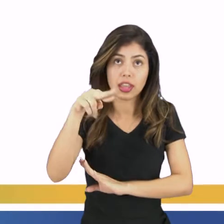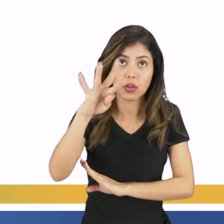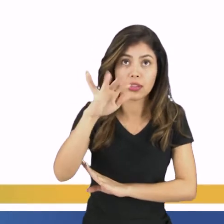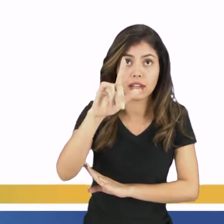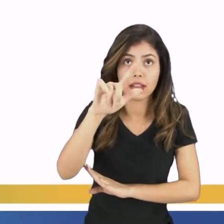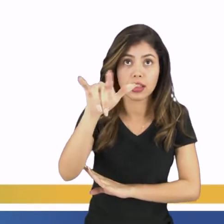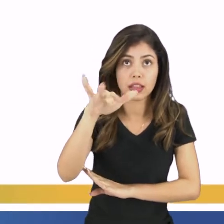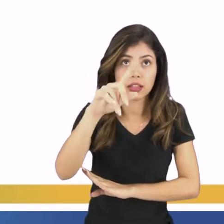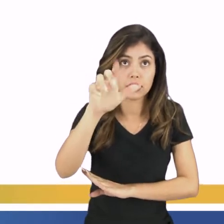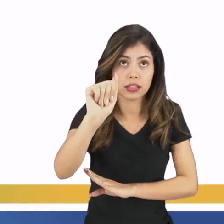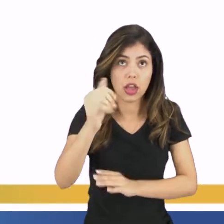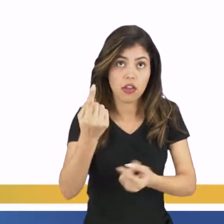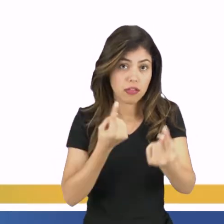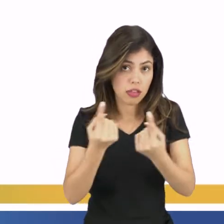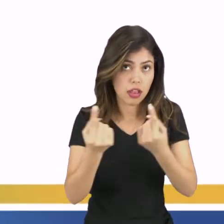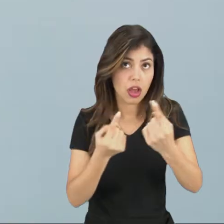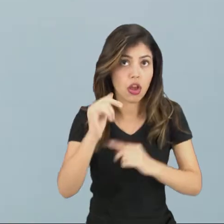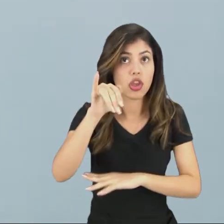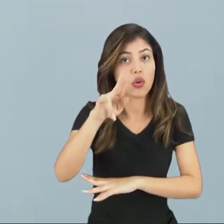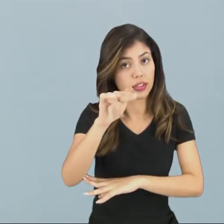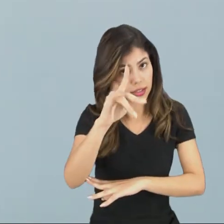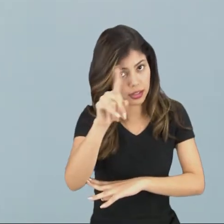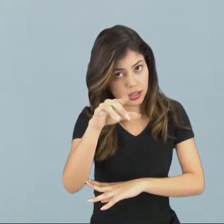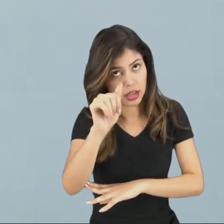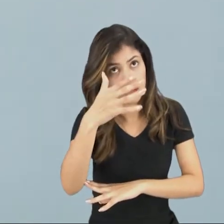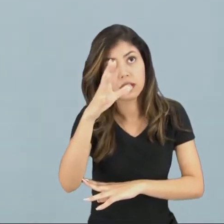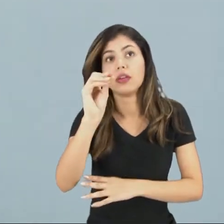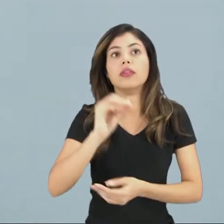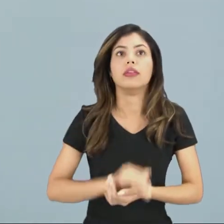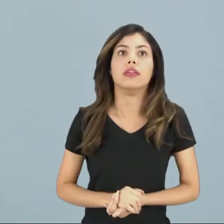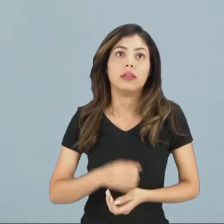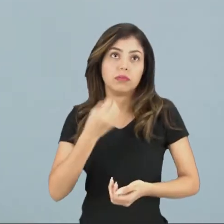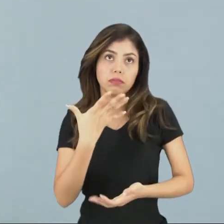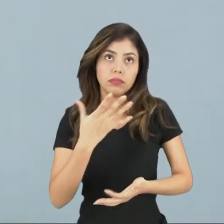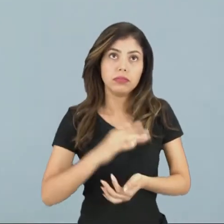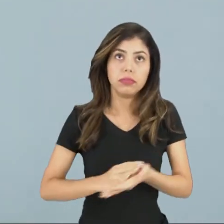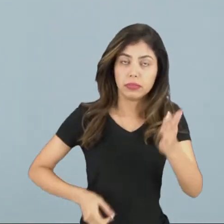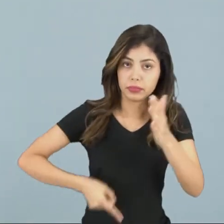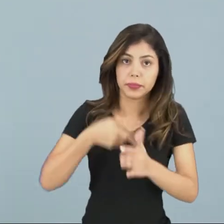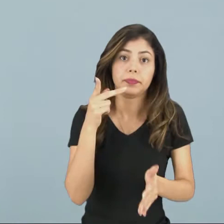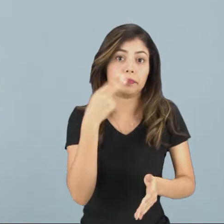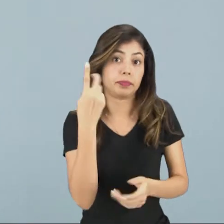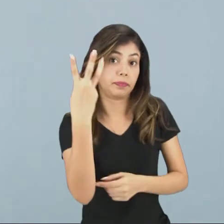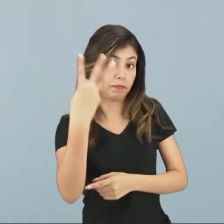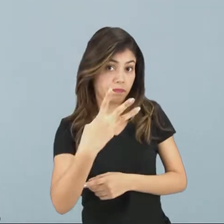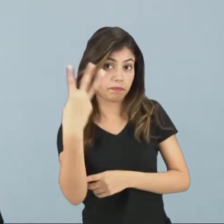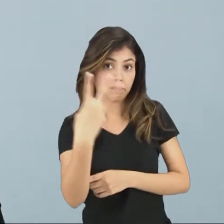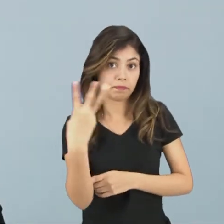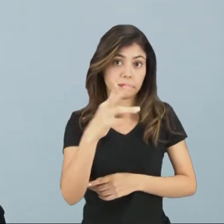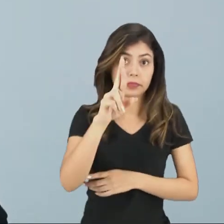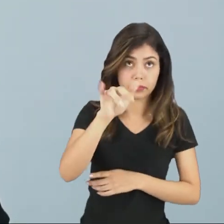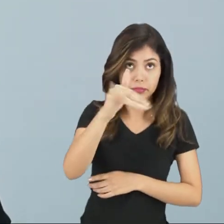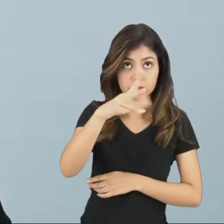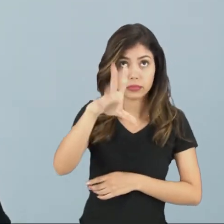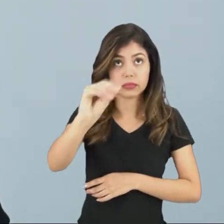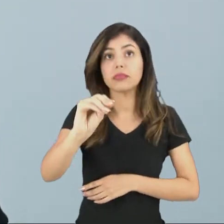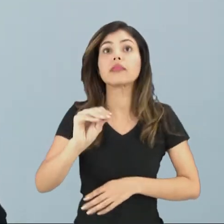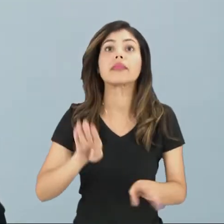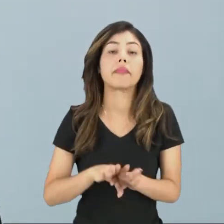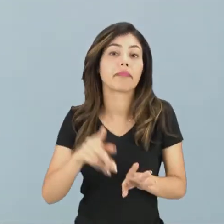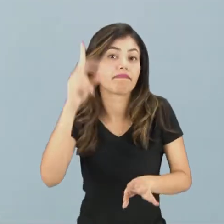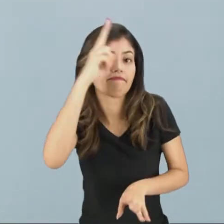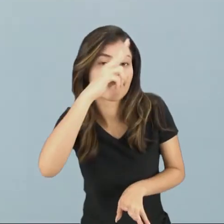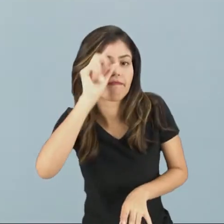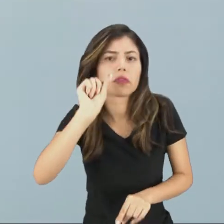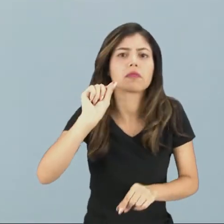neutralização, dissociação e ionização. Bom, primeiro para a gente falar sobre esses três tipos de reações, a gente precisa relembrar o que